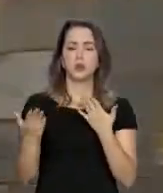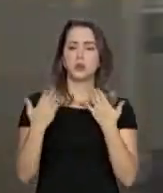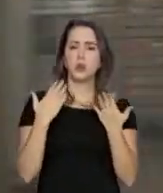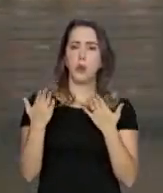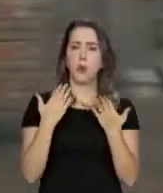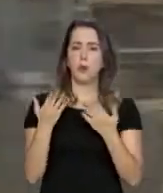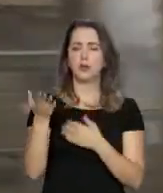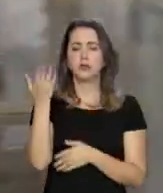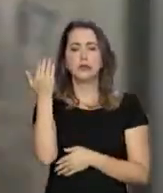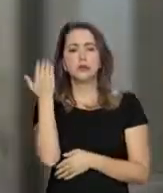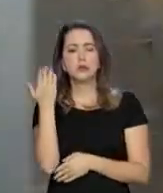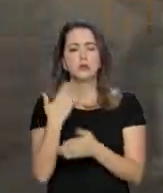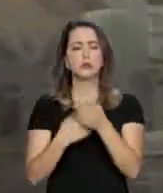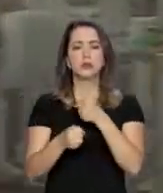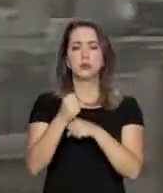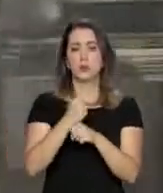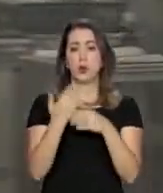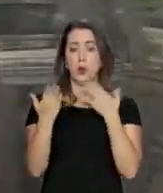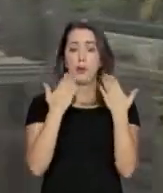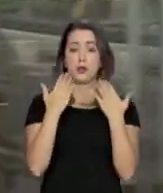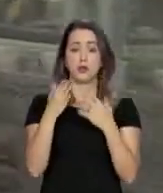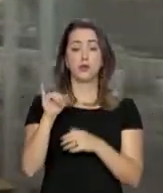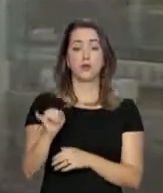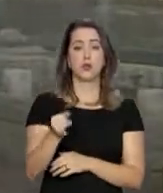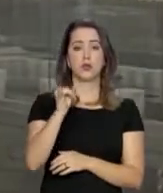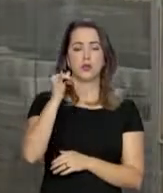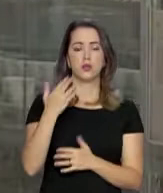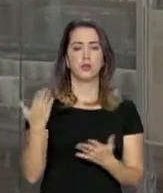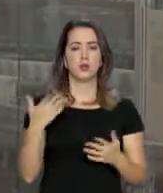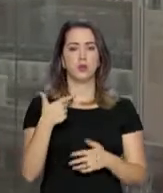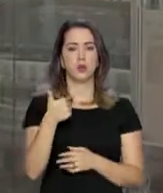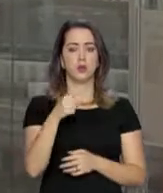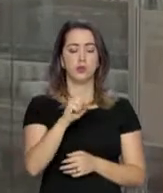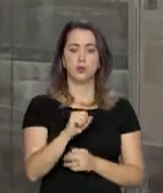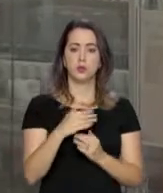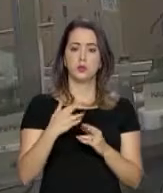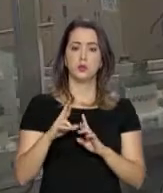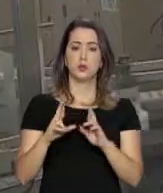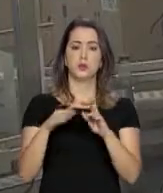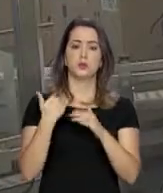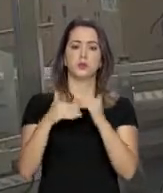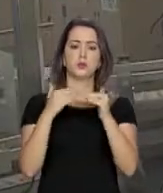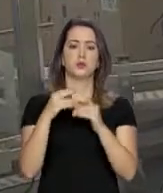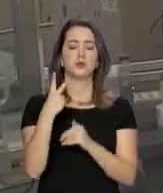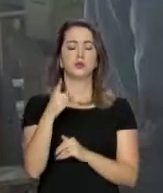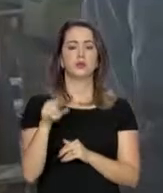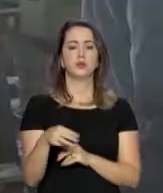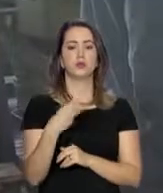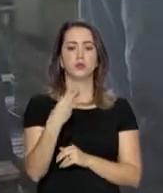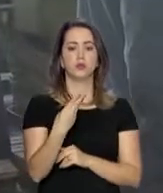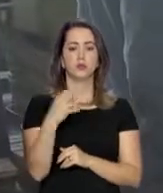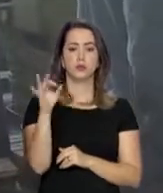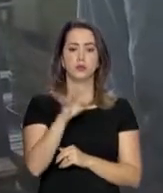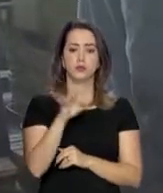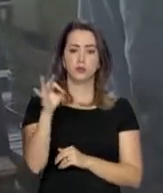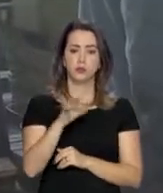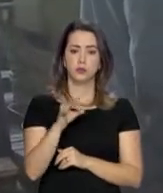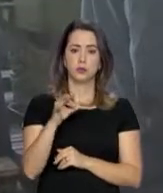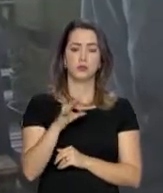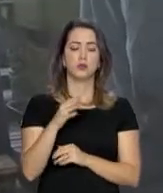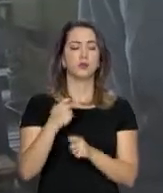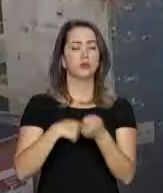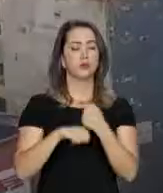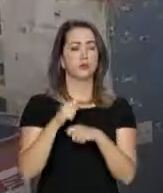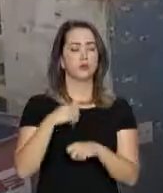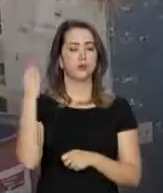último prognóstico de janeiro para 2018 o fmi espera uma elevação de 2,3 por cento da